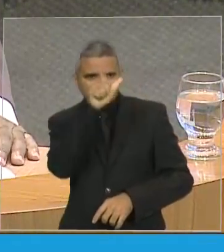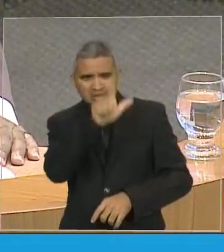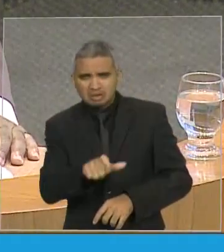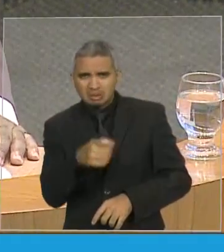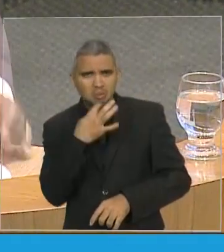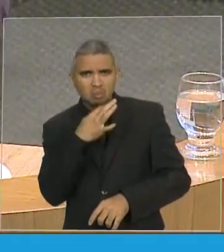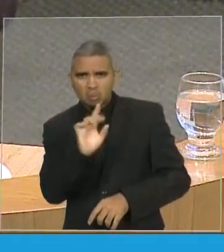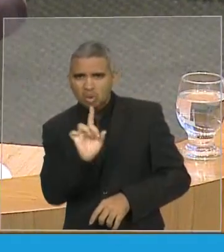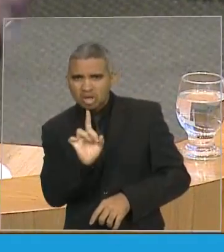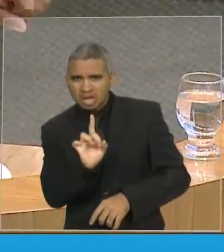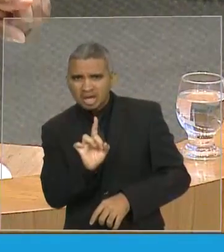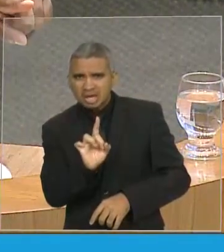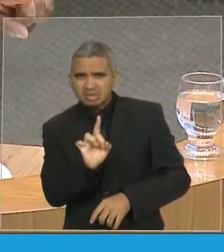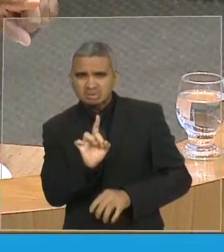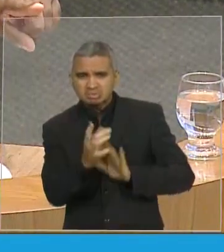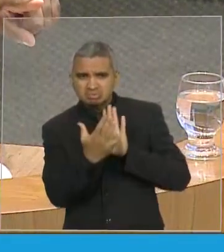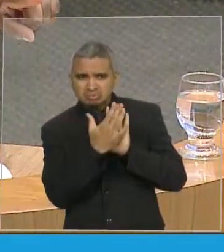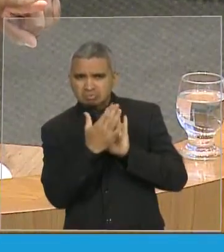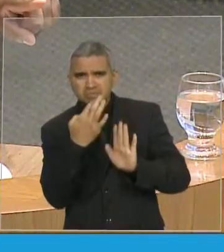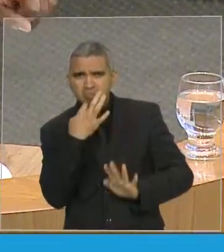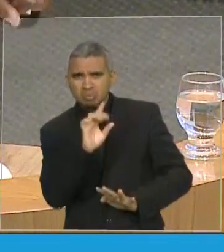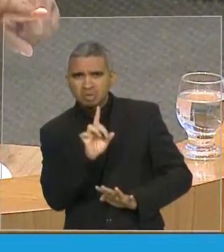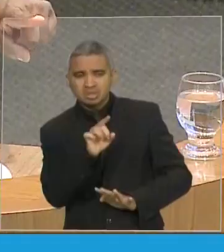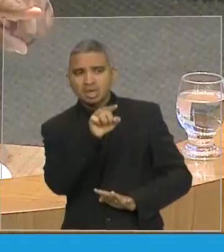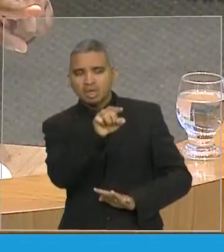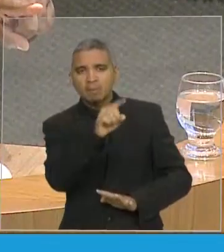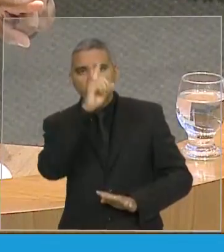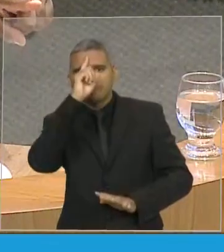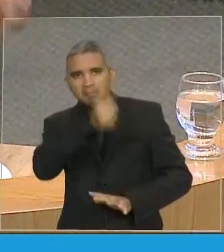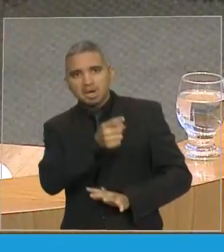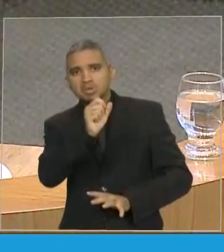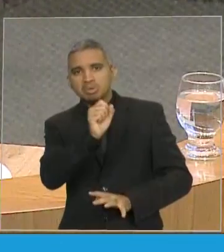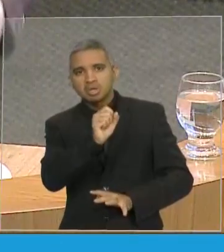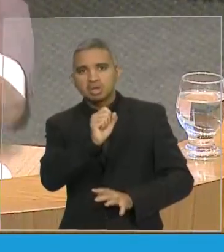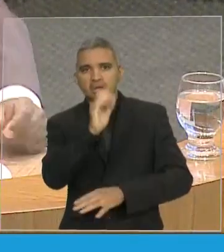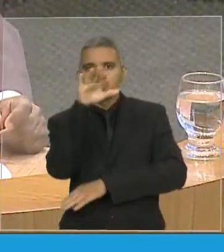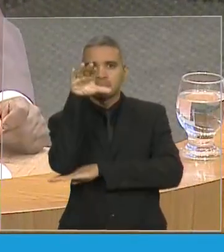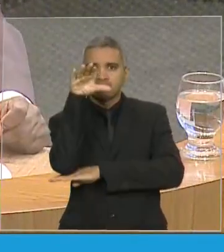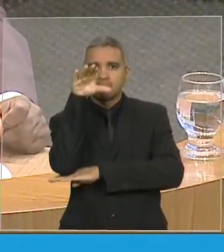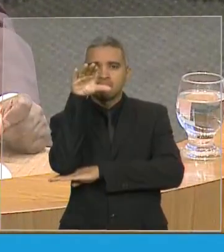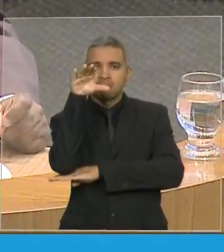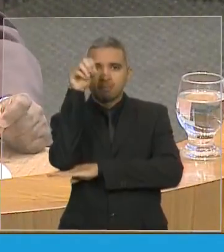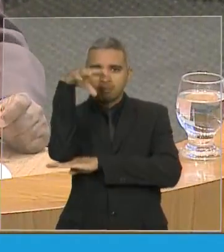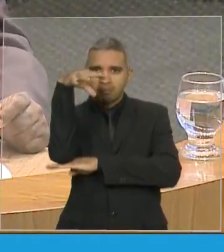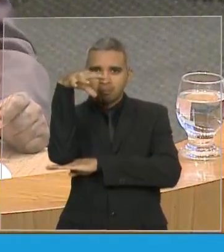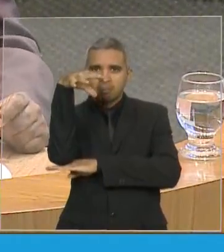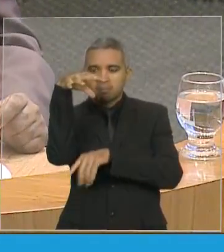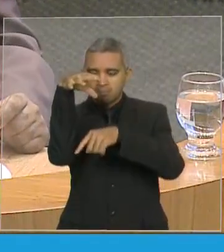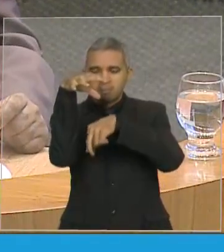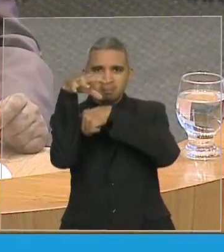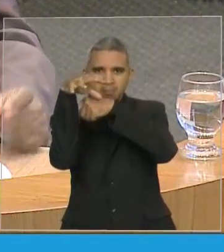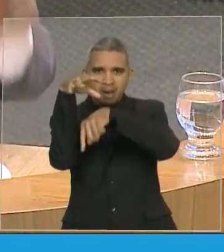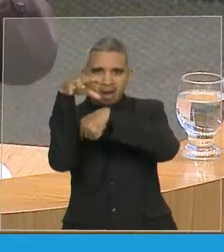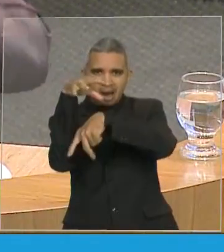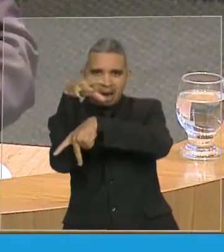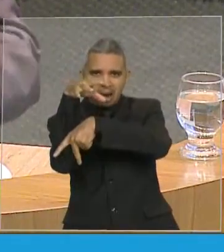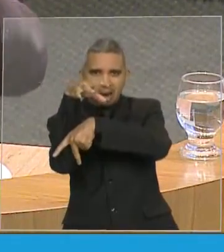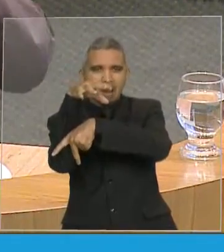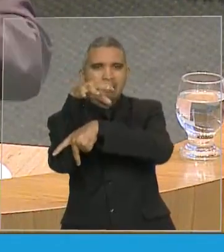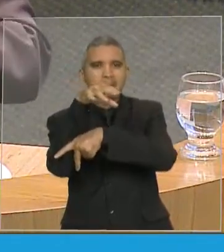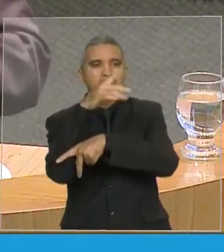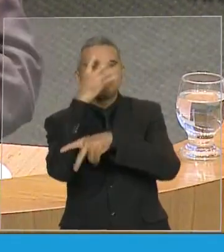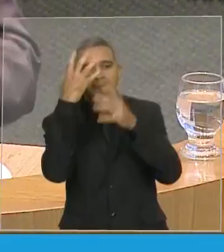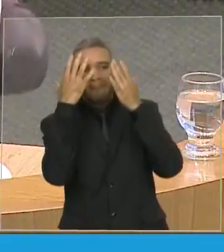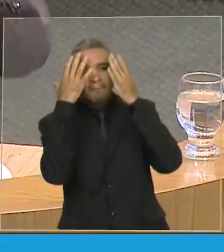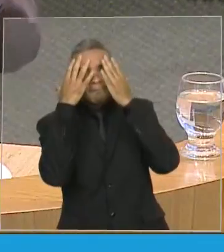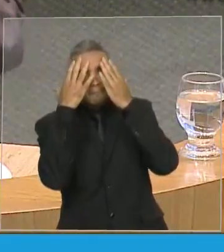como irmão, eu peço para ser amarrado no poste e ser execrado publicamente. Então, é preciso que